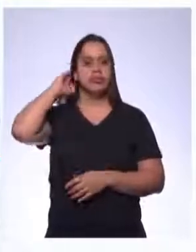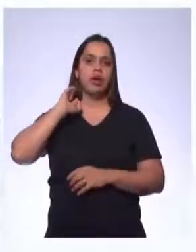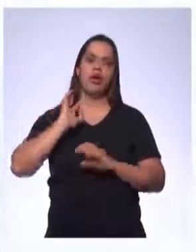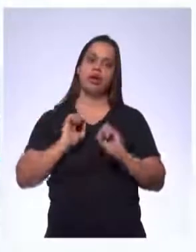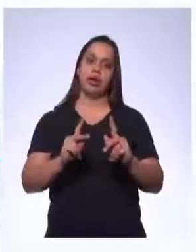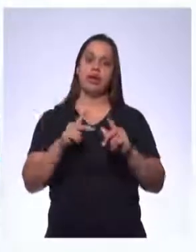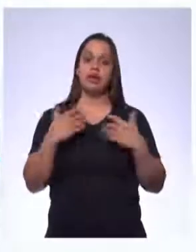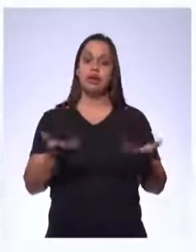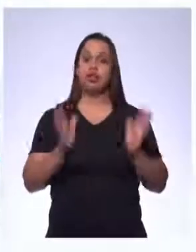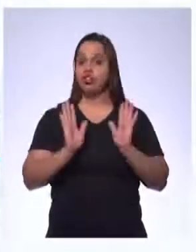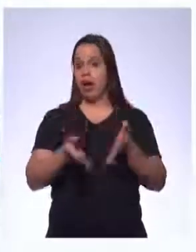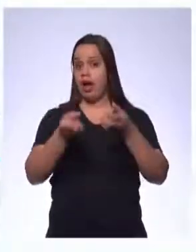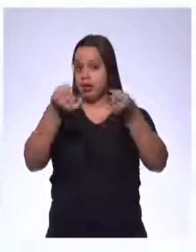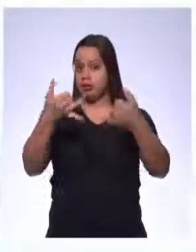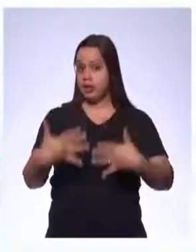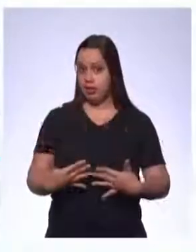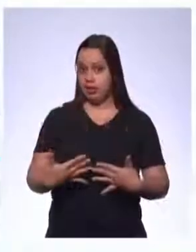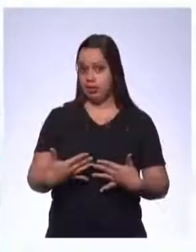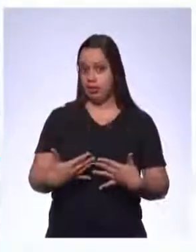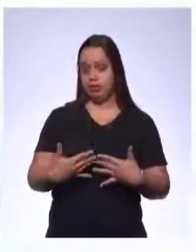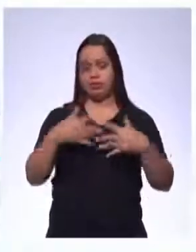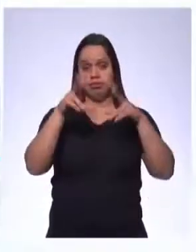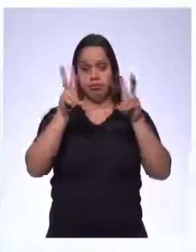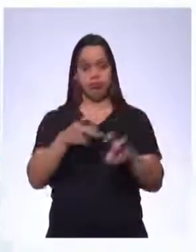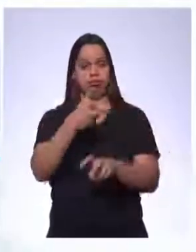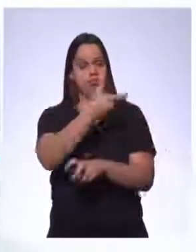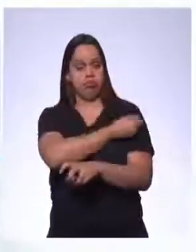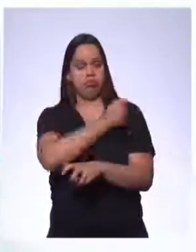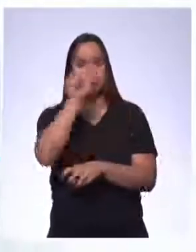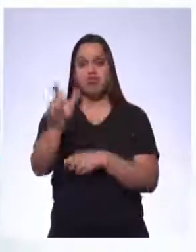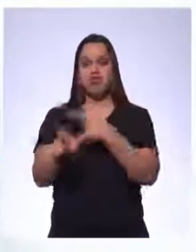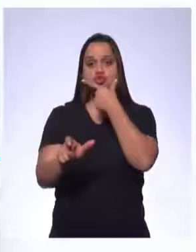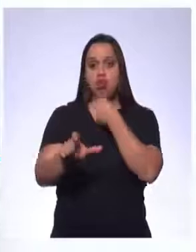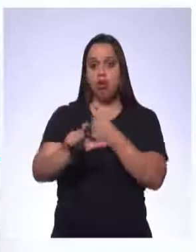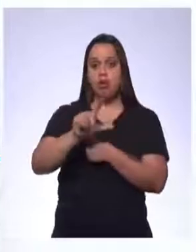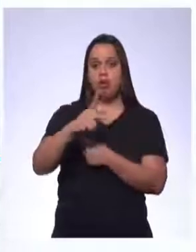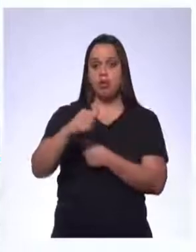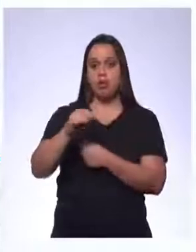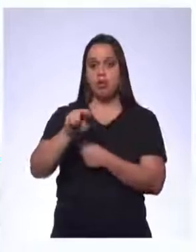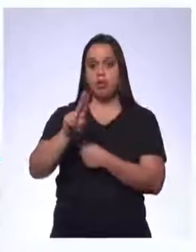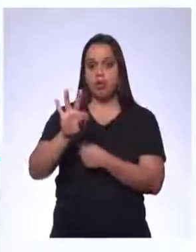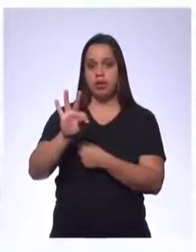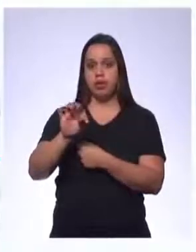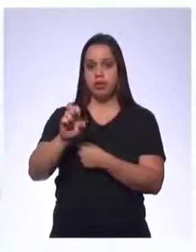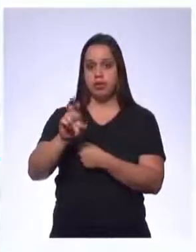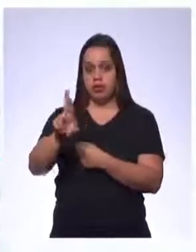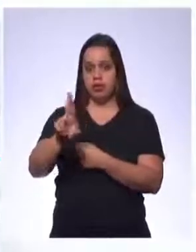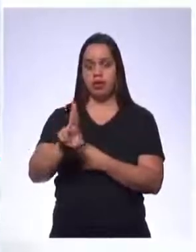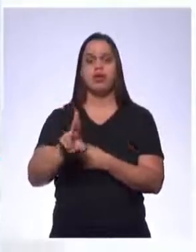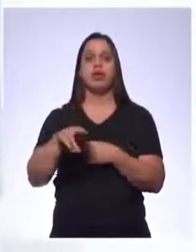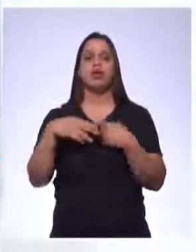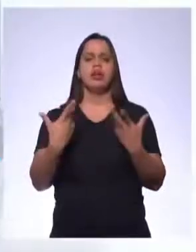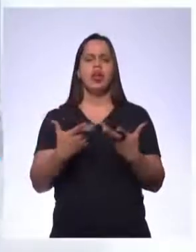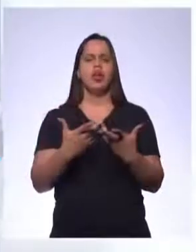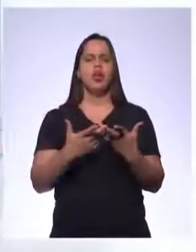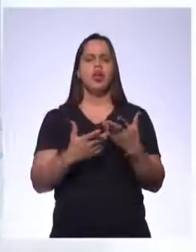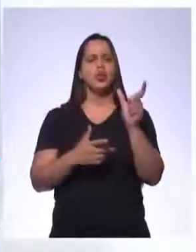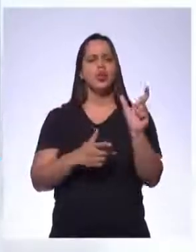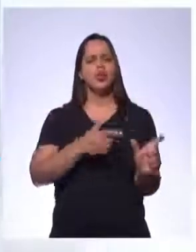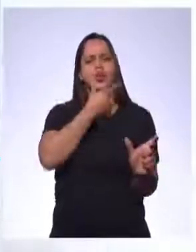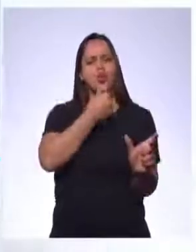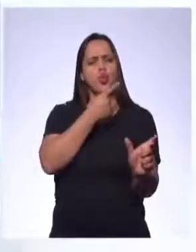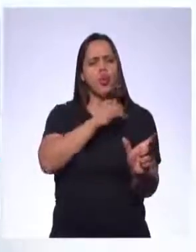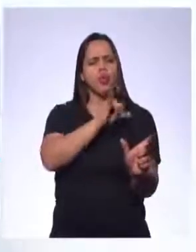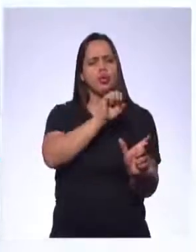então acho que a gente falou um pouquinho sobre a vacina, sobre o Pasteur. Gente, o que vocês precisam entender? Se eu não me engano, foi Isaac Newton que disse